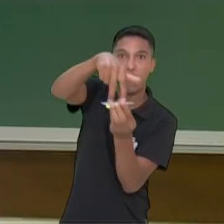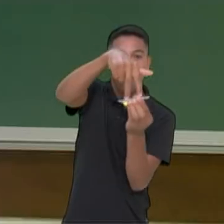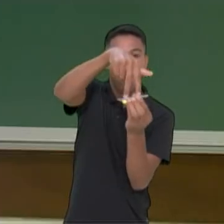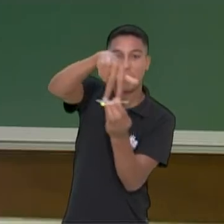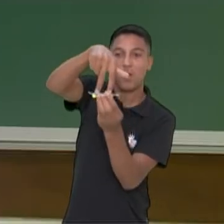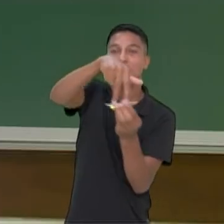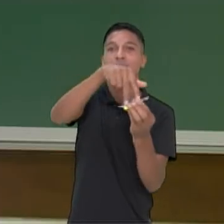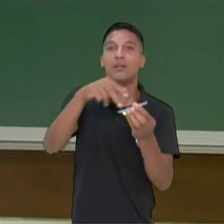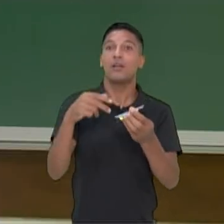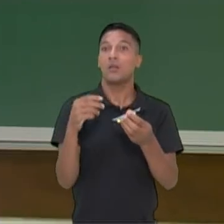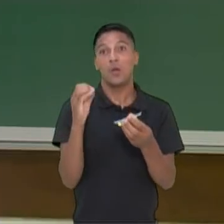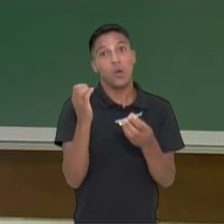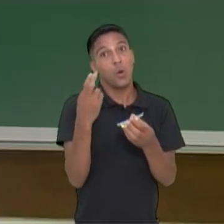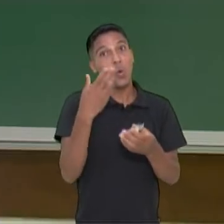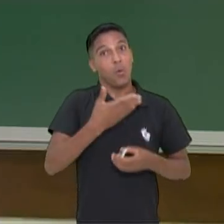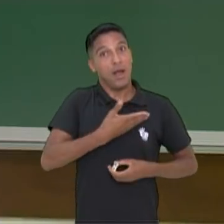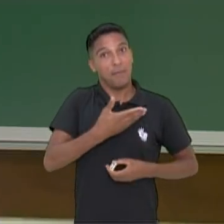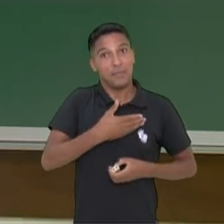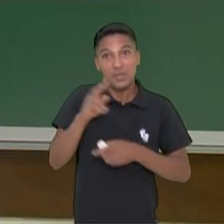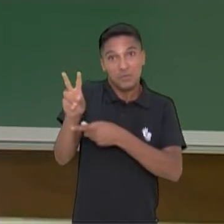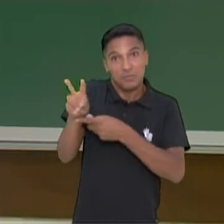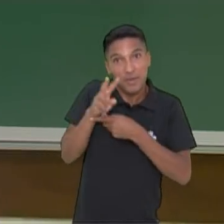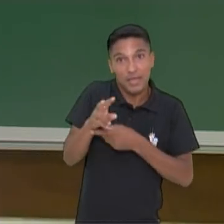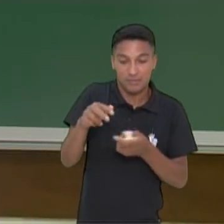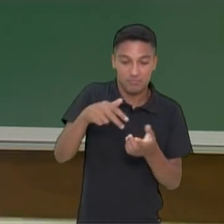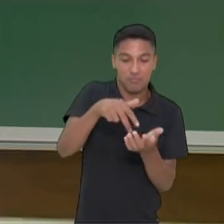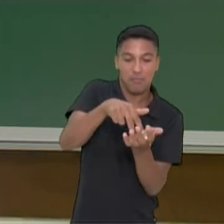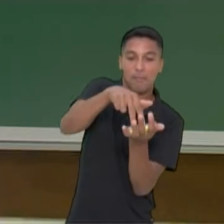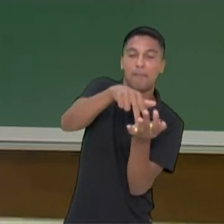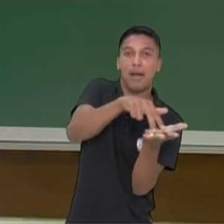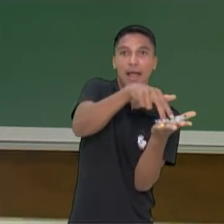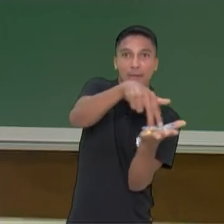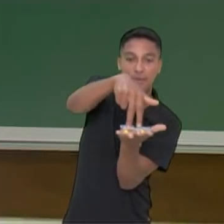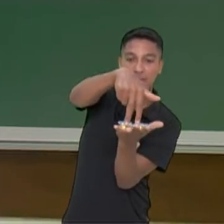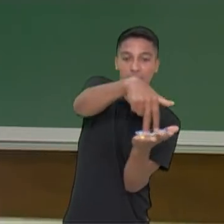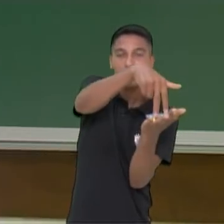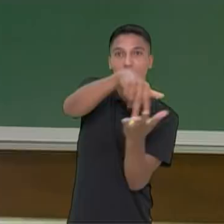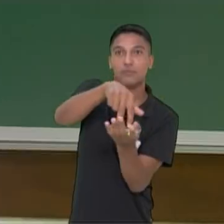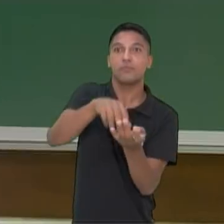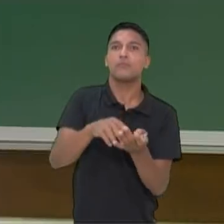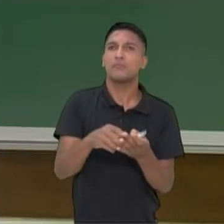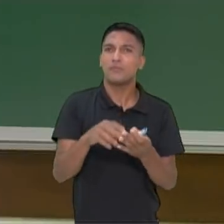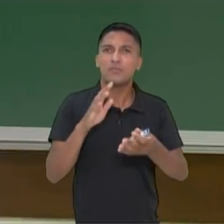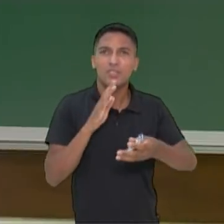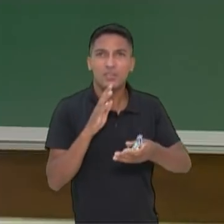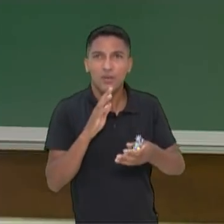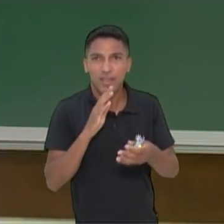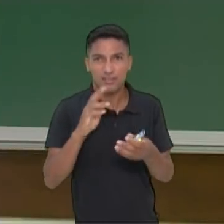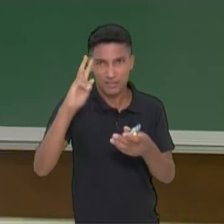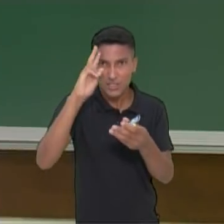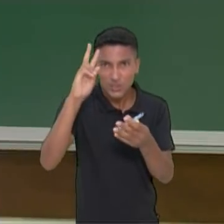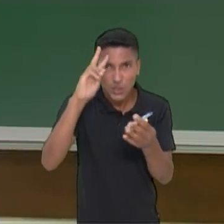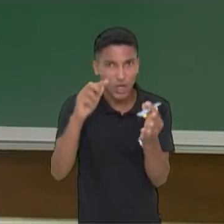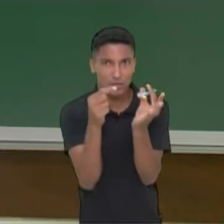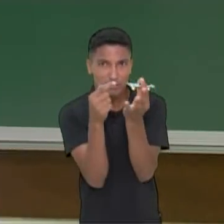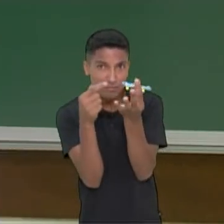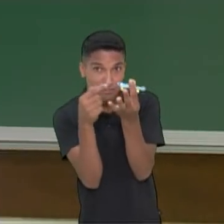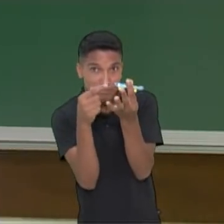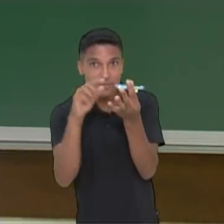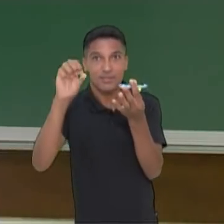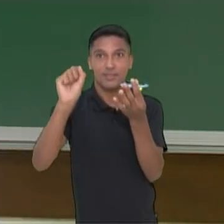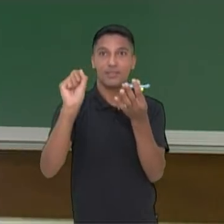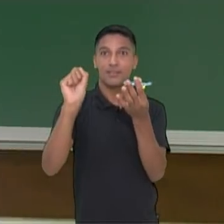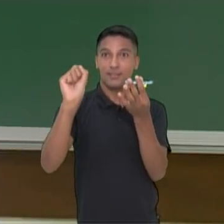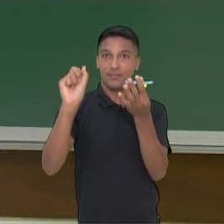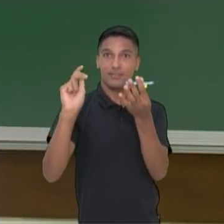de um amigo, ou de um primo, né? Ou de um conhecido. Pois bem, você conhece a história do skate? Então olha só,